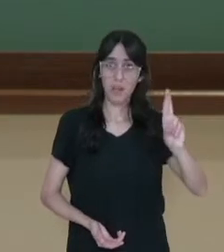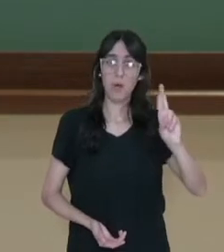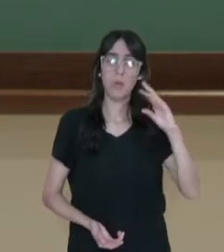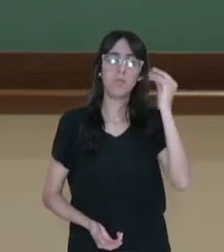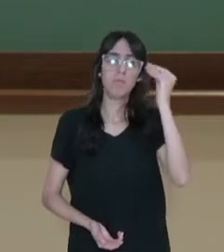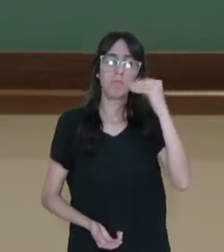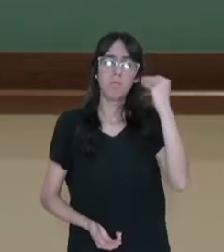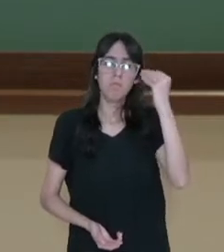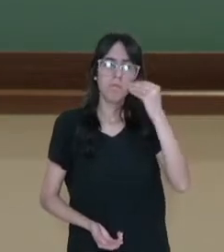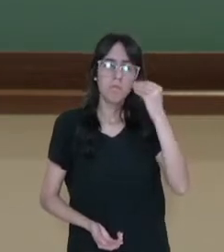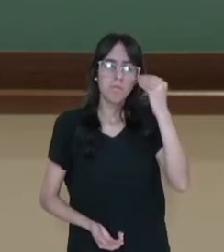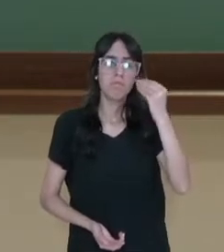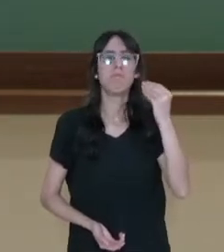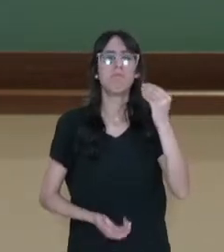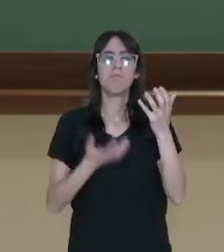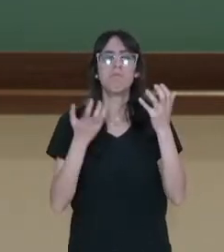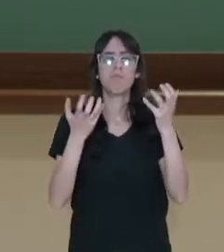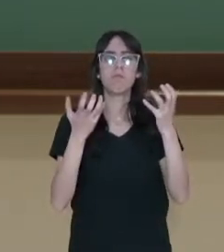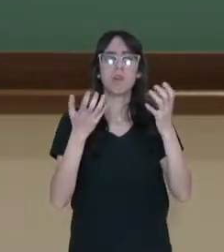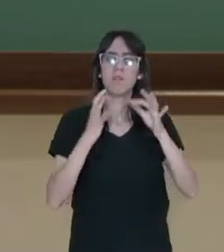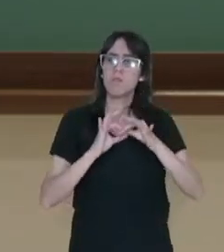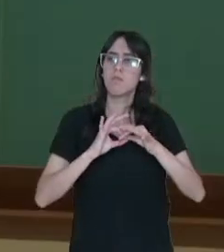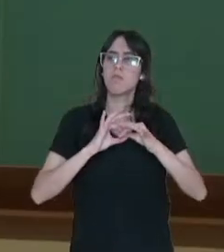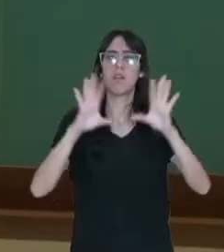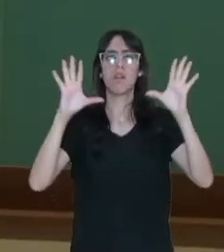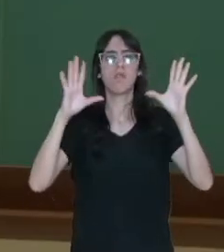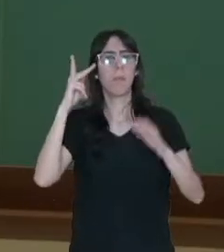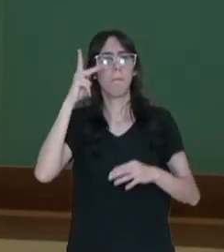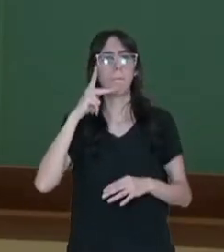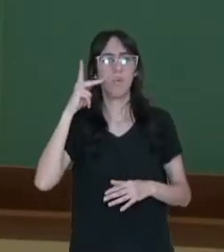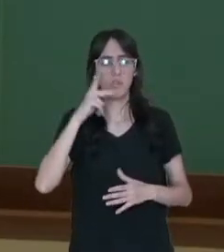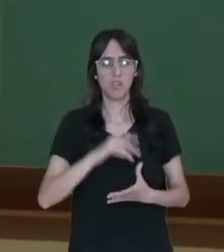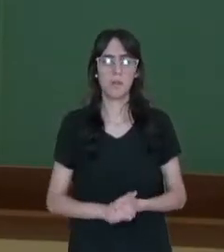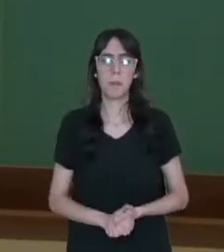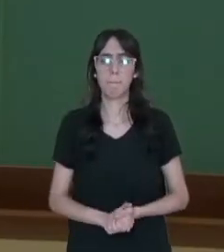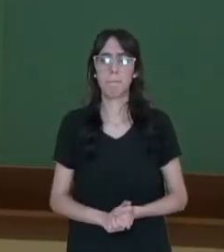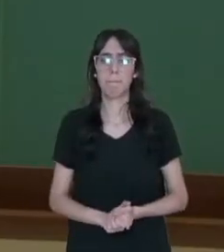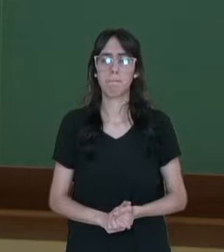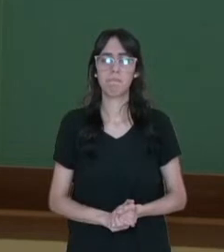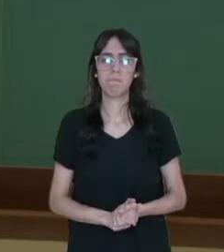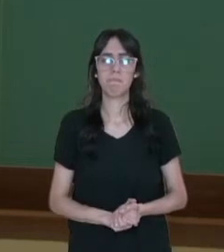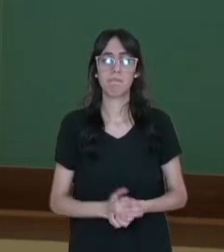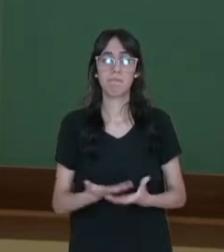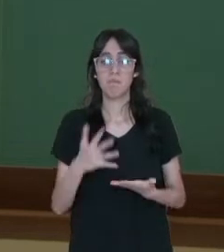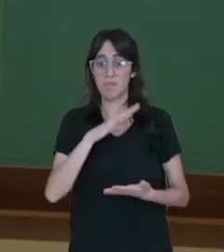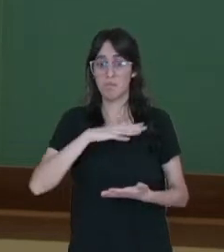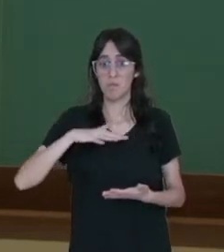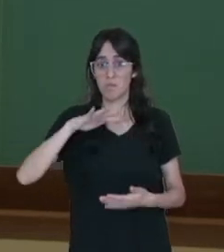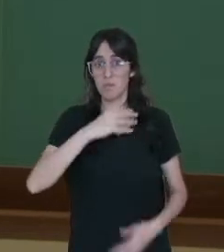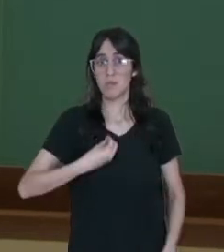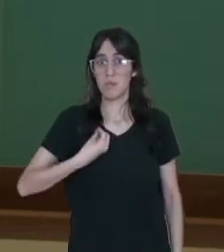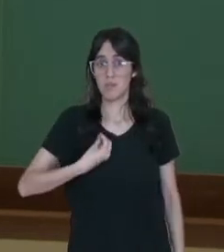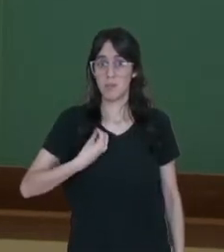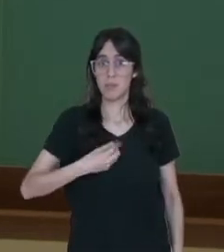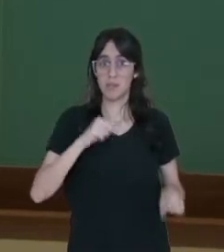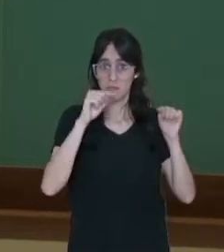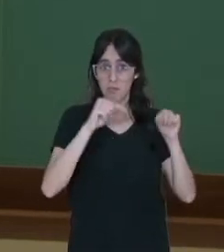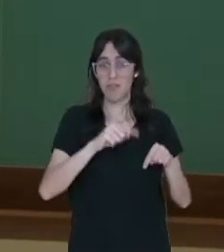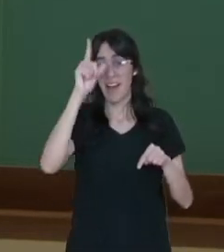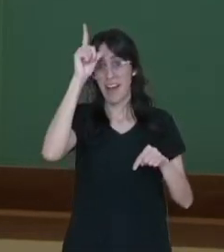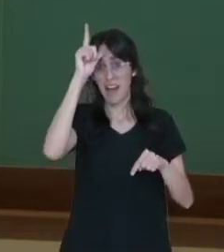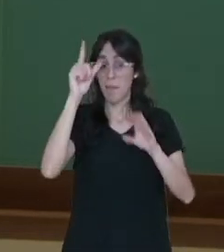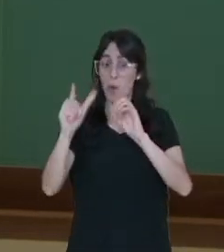esse processo de maior abertura política. Além disso, os habitantes da Alemanha